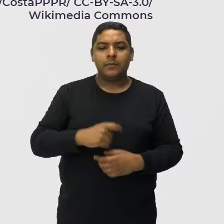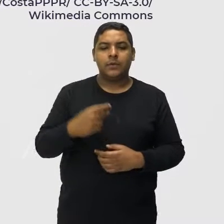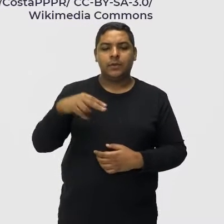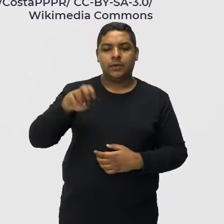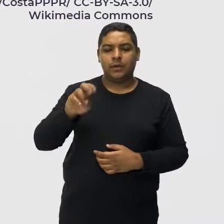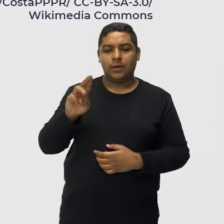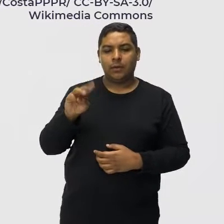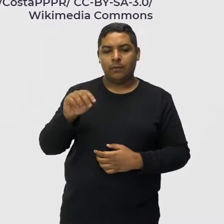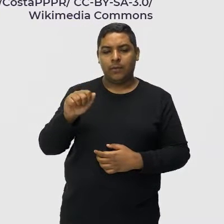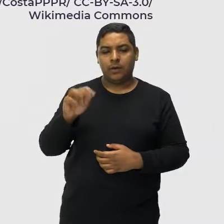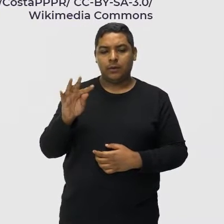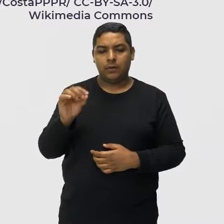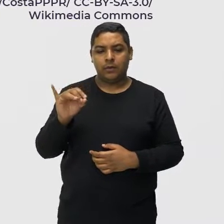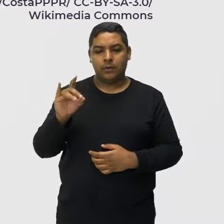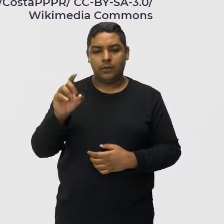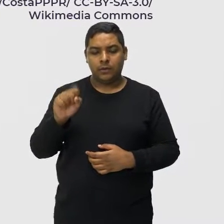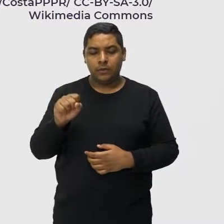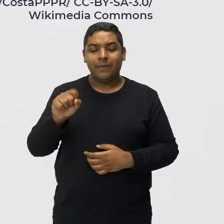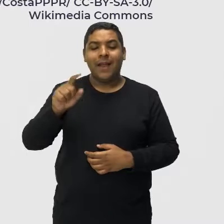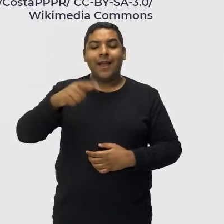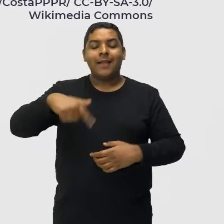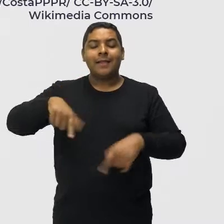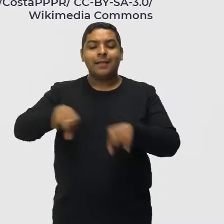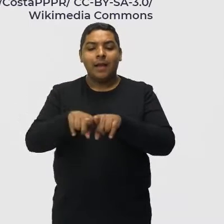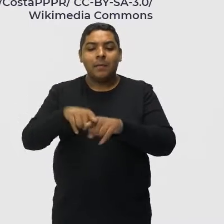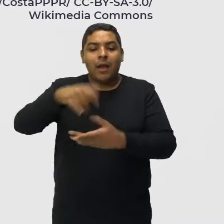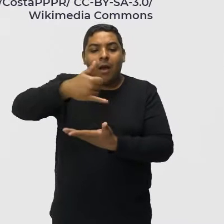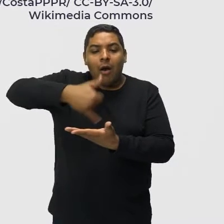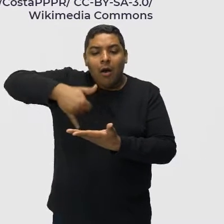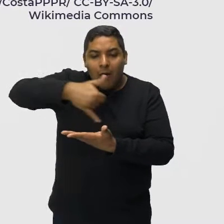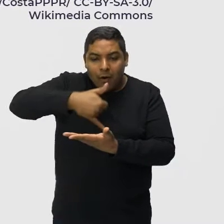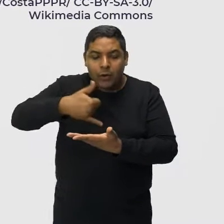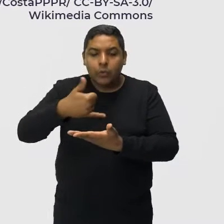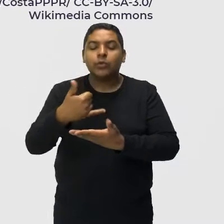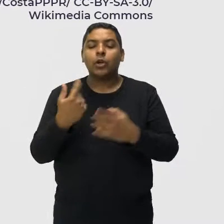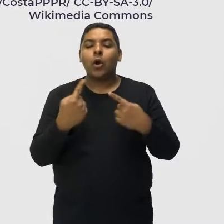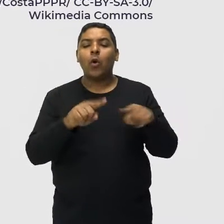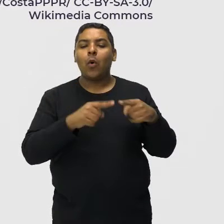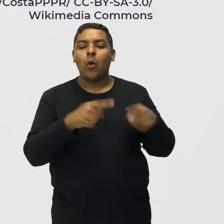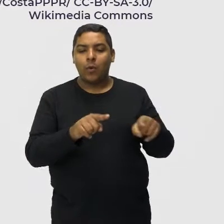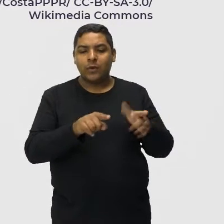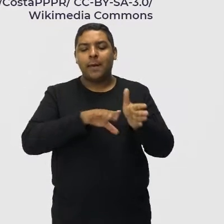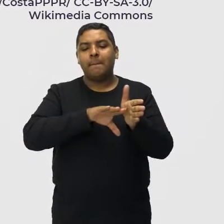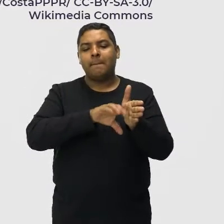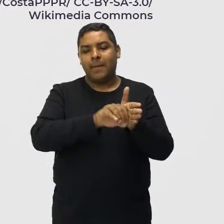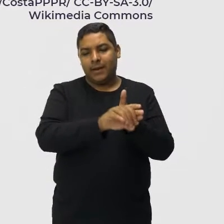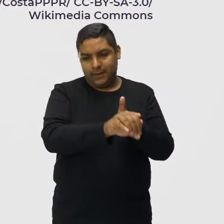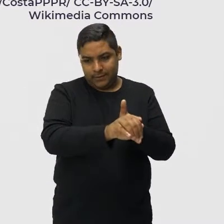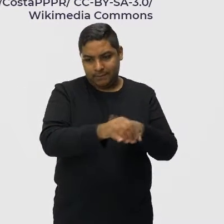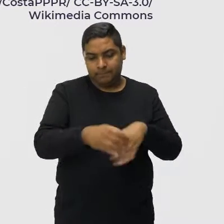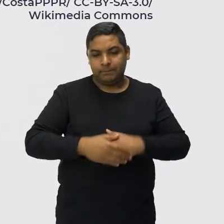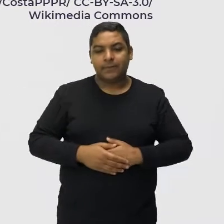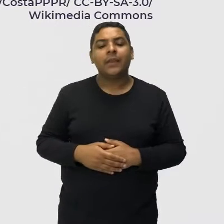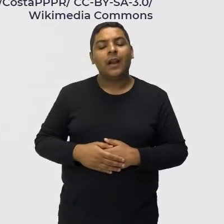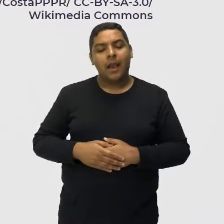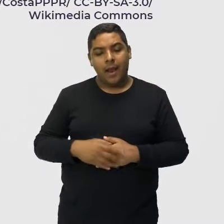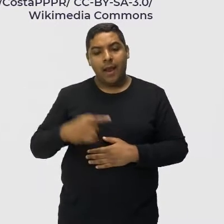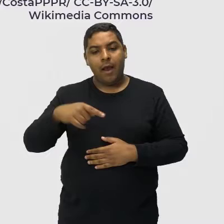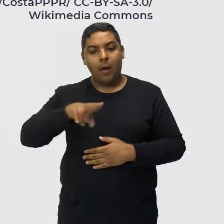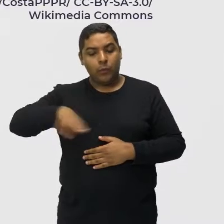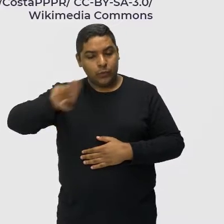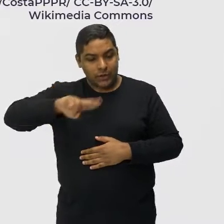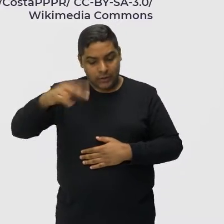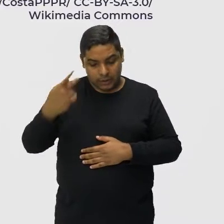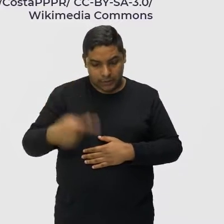nematóides, e o seu óleo essencial age contra bactérias, tá? Então, ele é muito utilizado aqui na nossa região. Vamos avançar